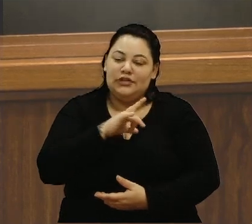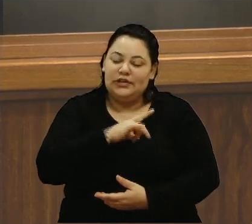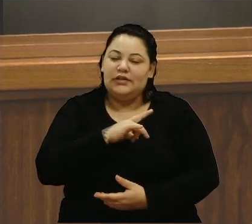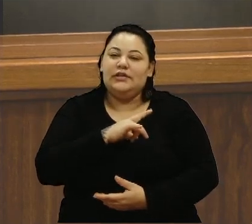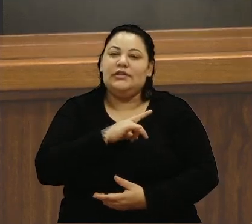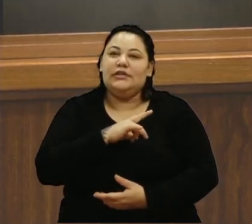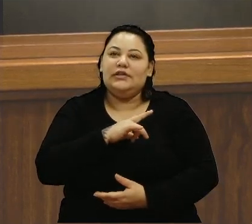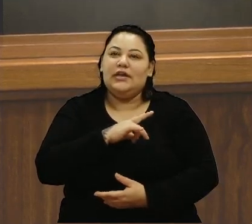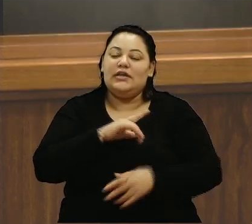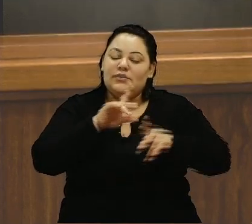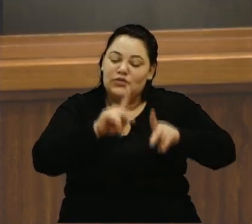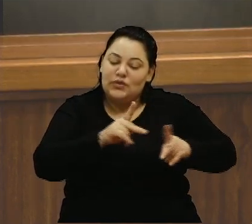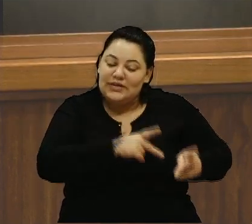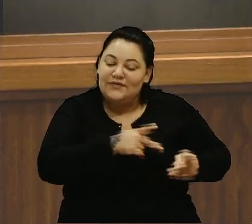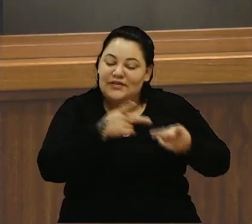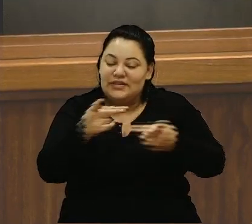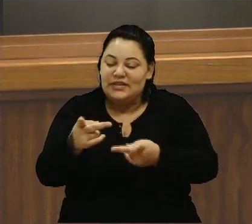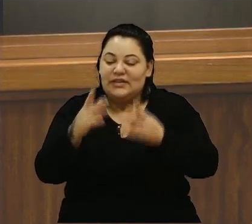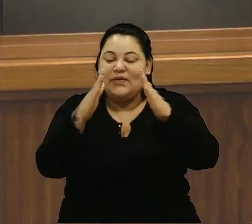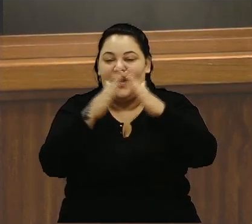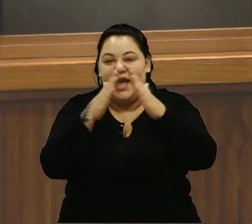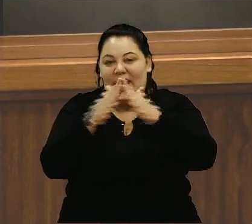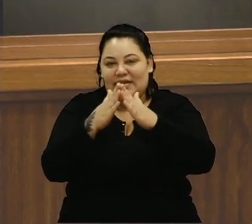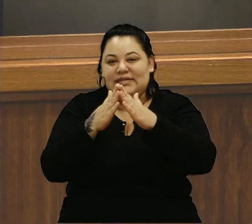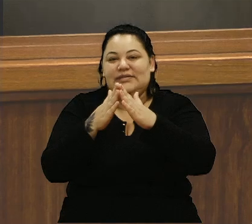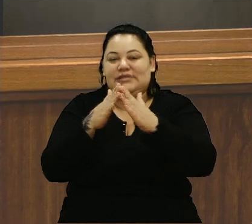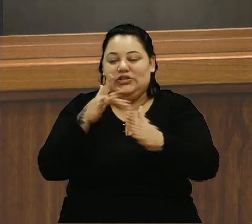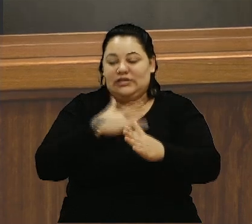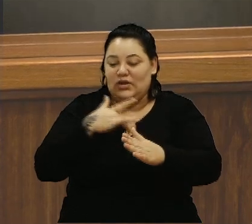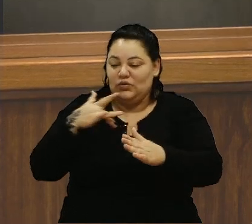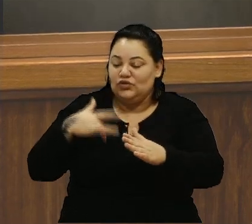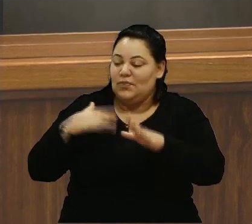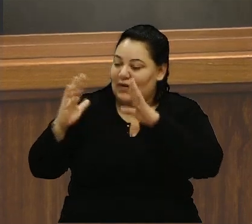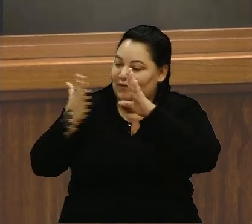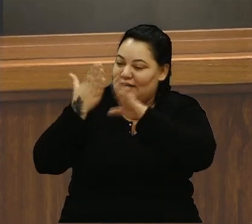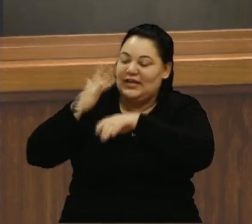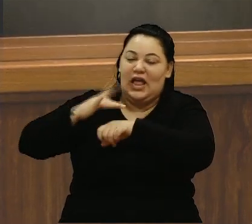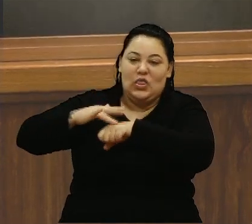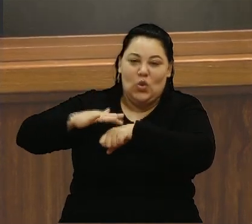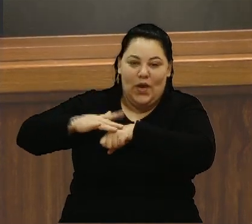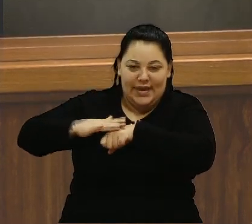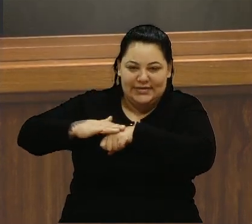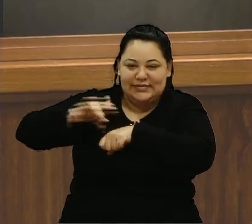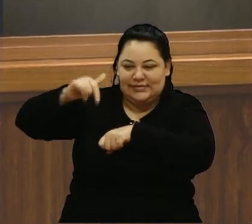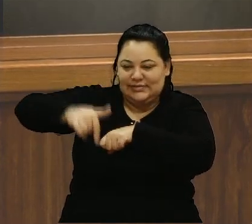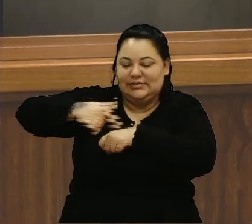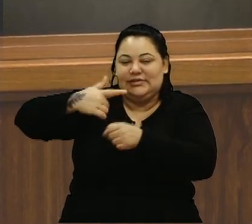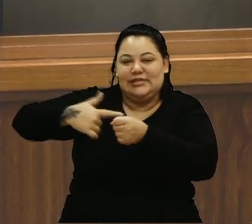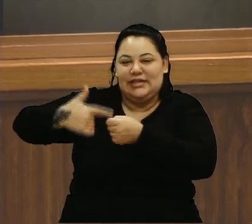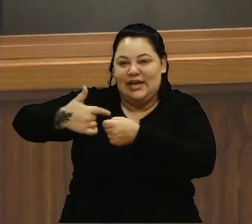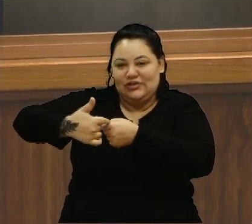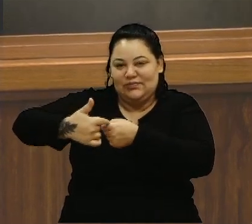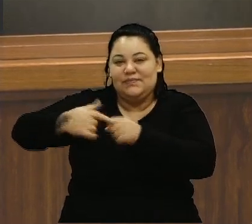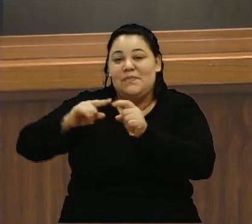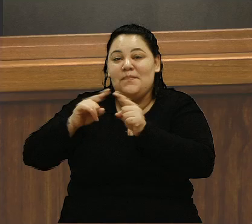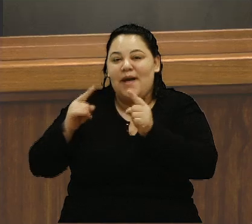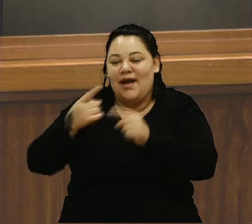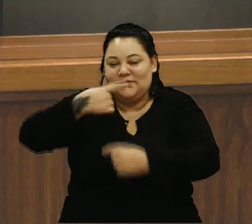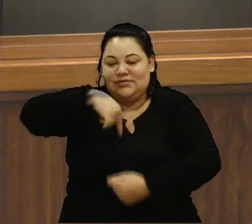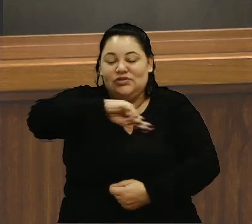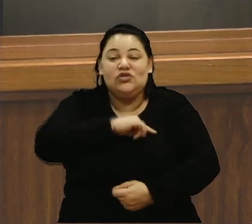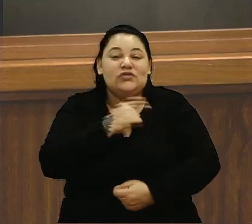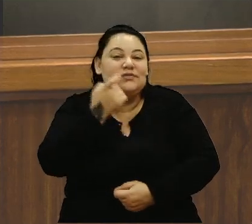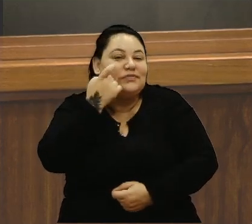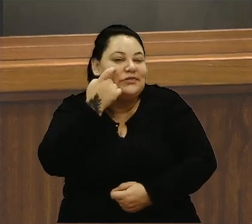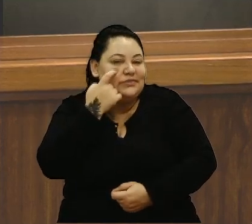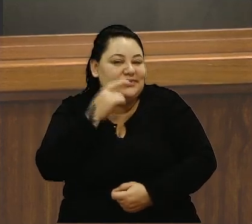dos agentes comunitários de saúde, de combate a endemias na nossa cidade. Mas, no entanto, nós temos visto que